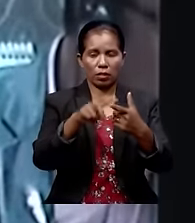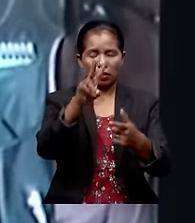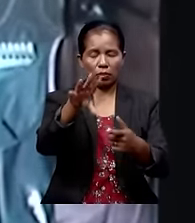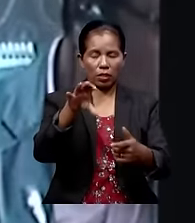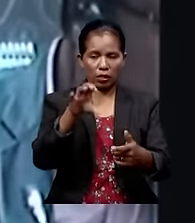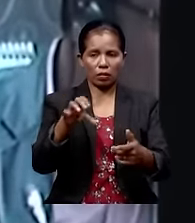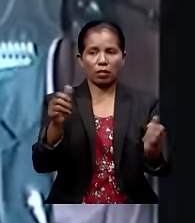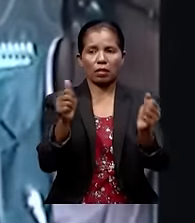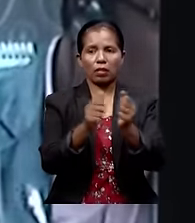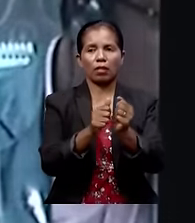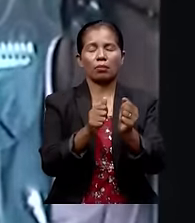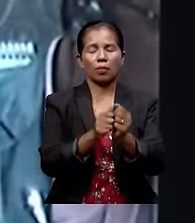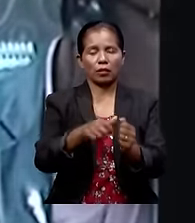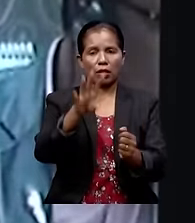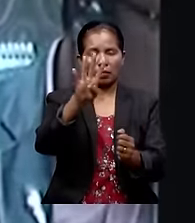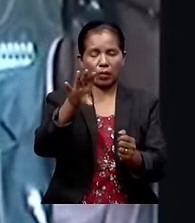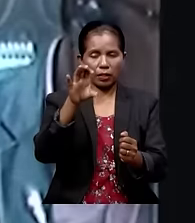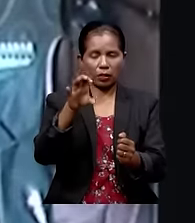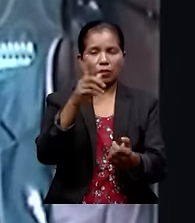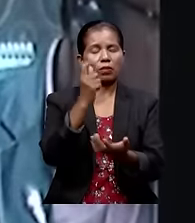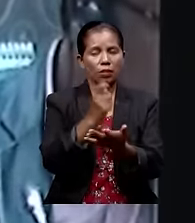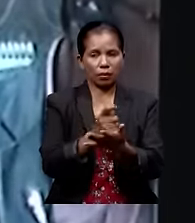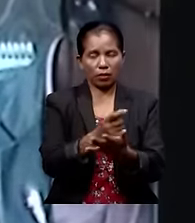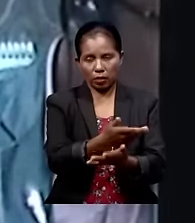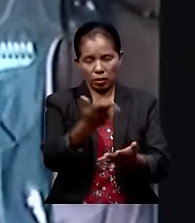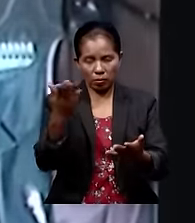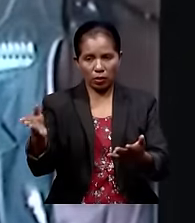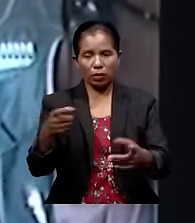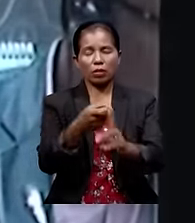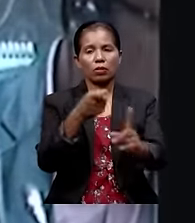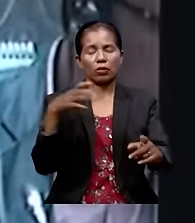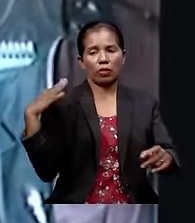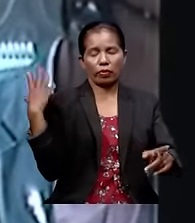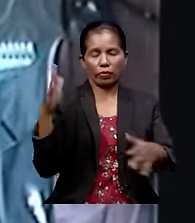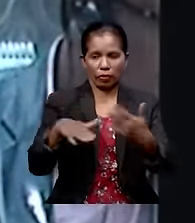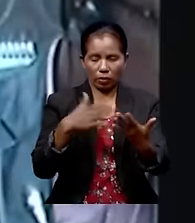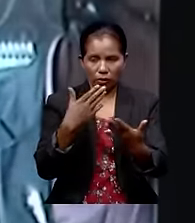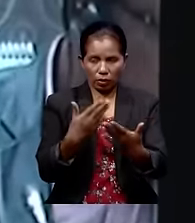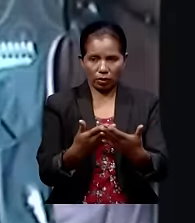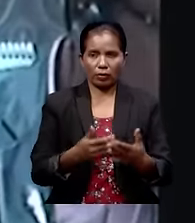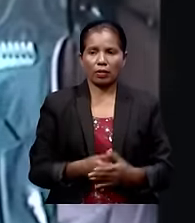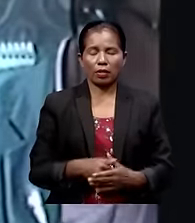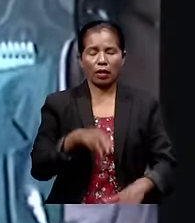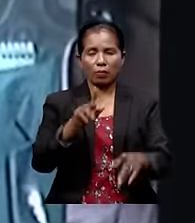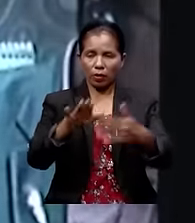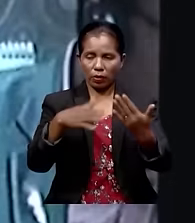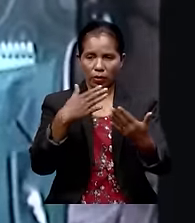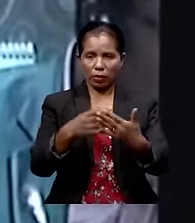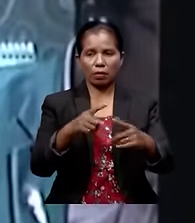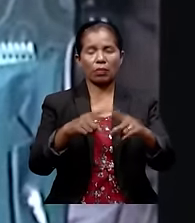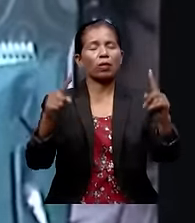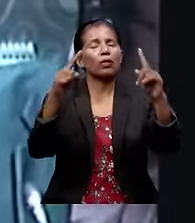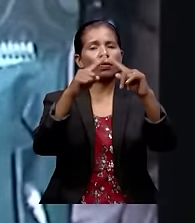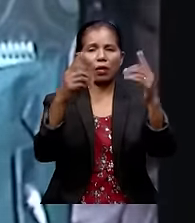né? 400 mil. Na bem marca a dele, também será cobra o seu juventude, metinha, ema sabe, mas eu estou em